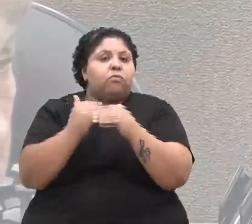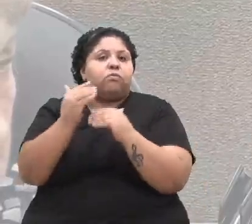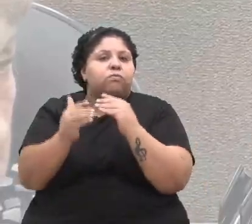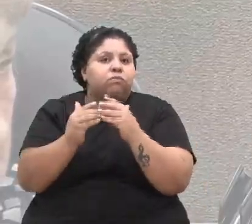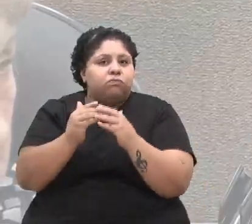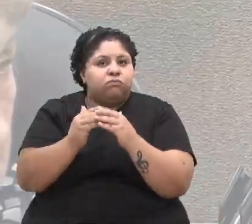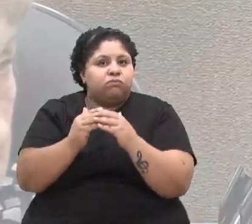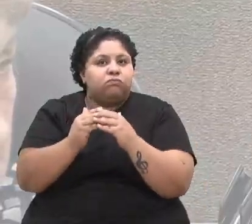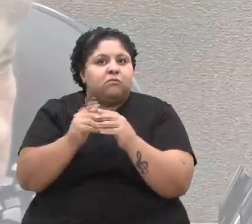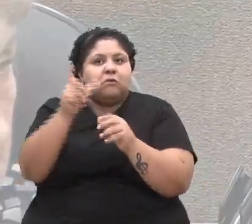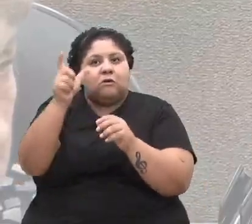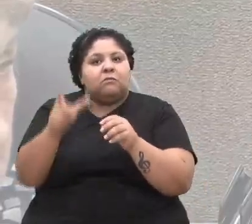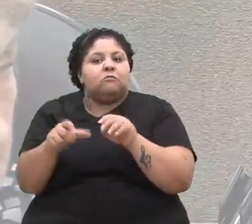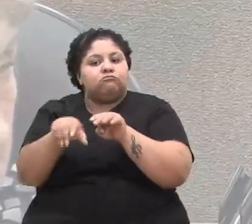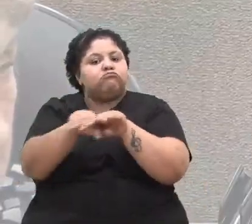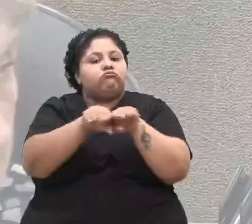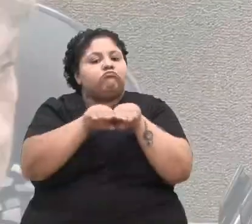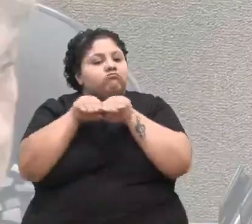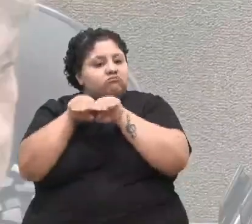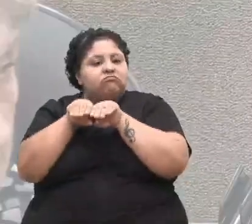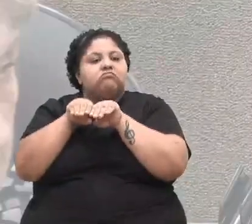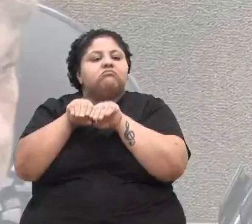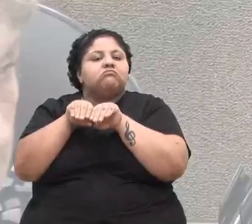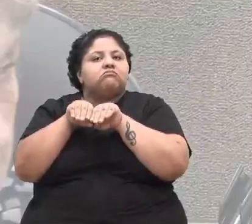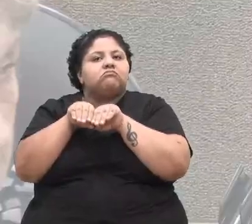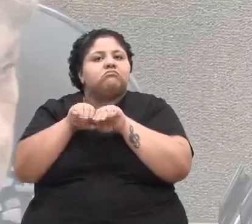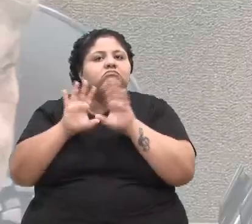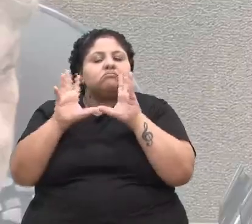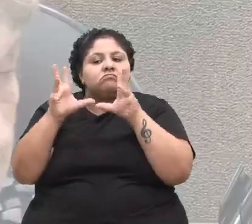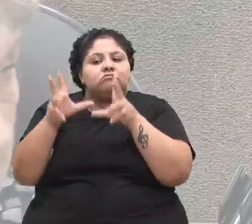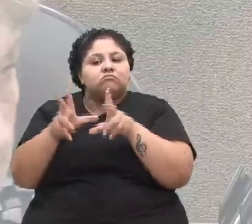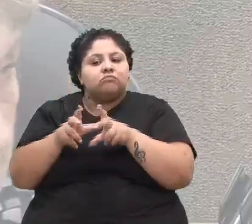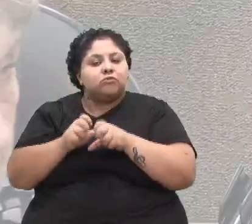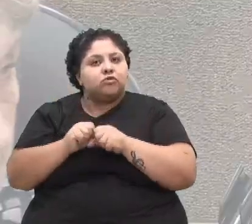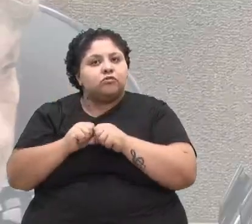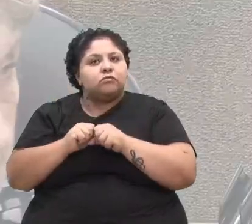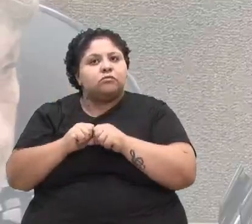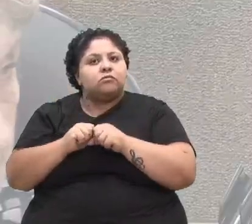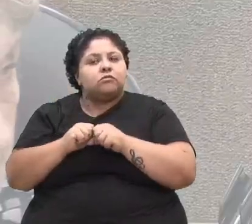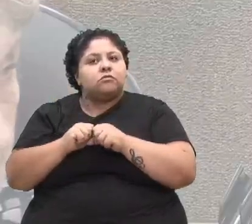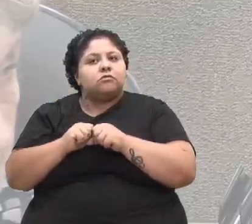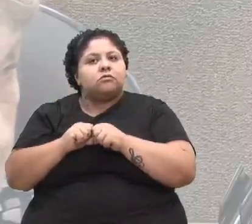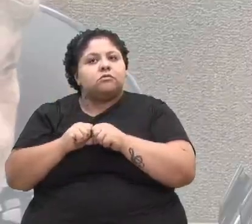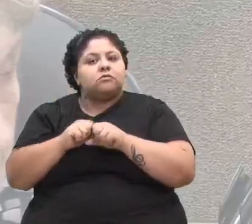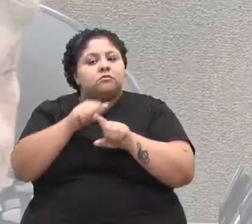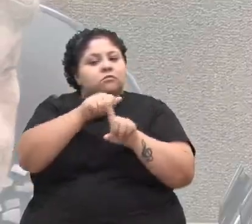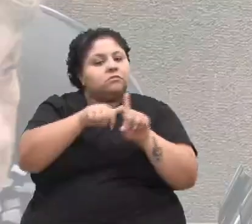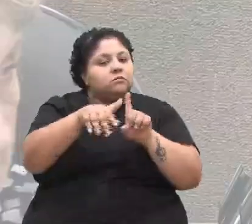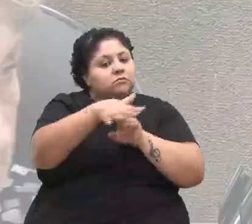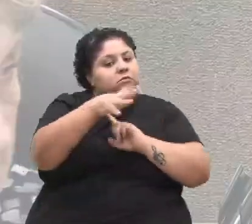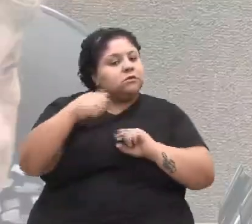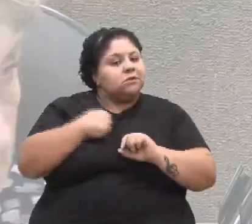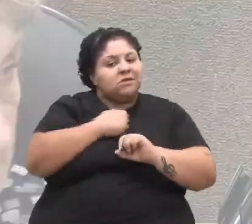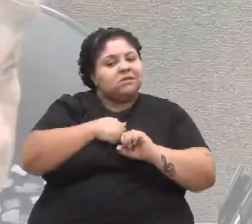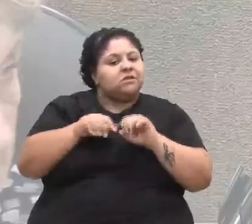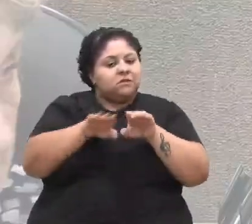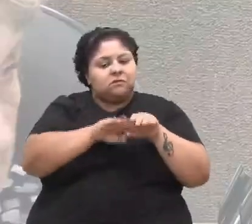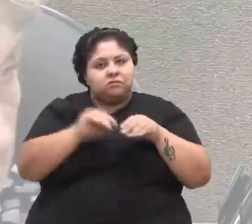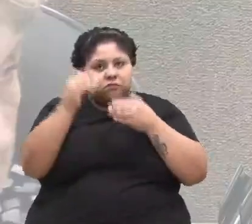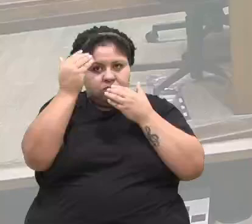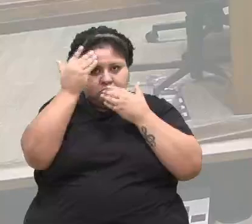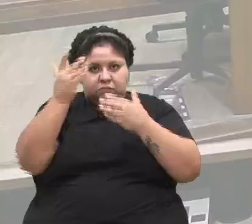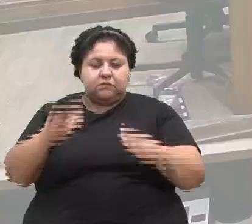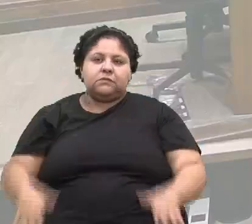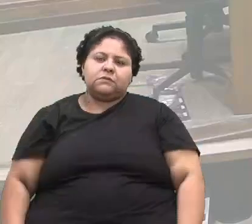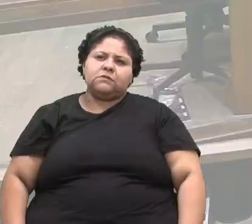no equilíbrio para que realmente todos os entes da sociedade se sintam equilibrados. Muito obrigado.